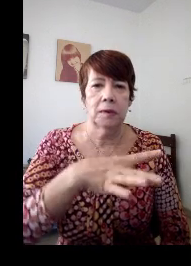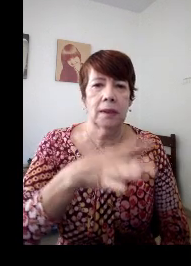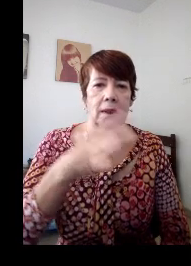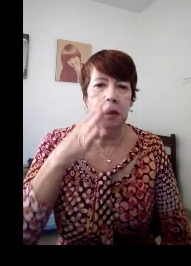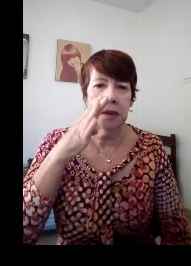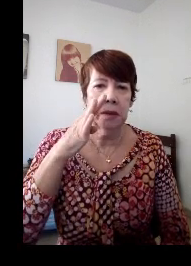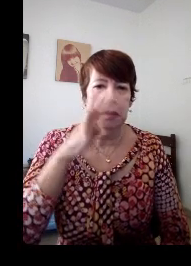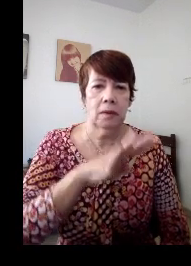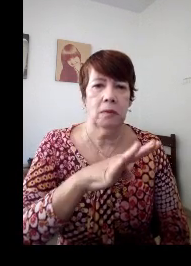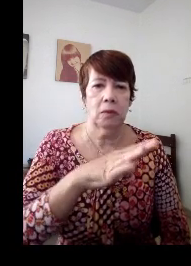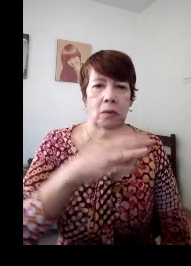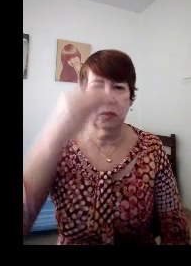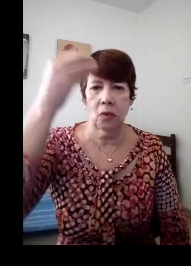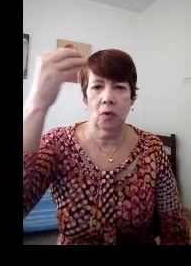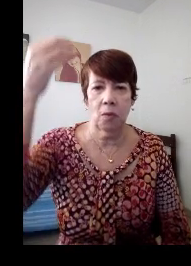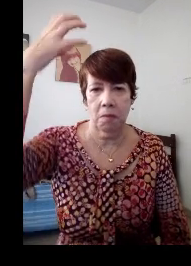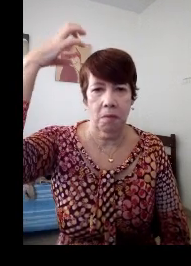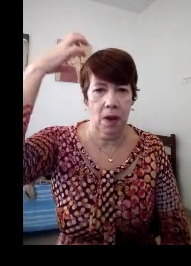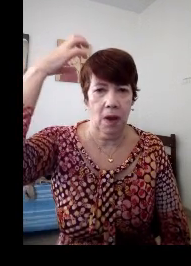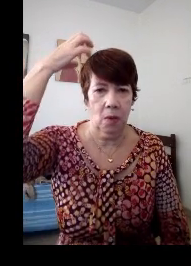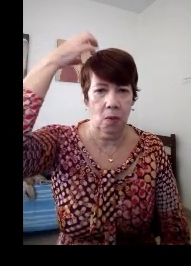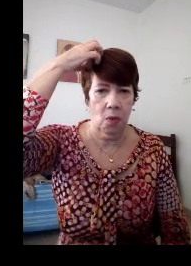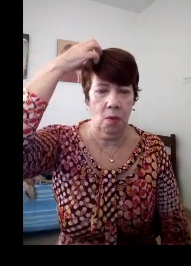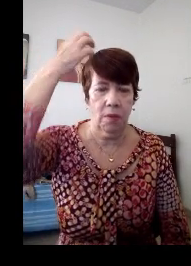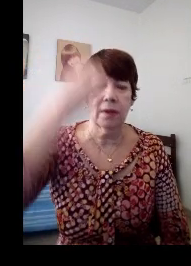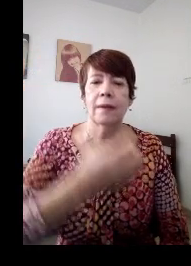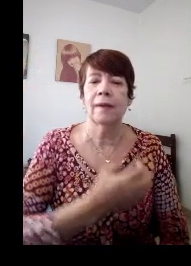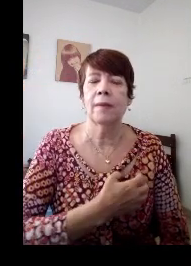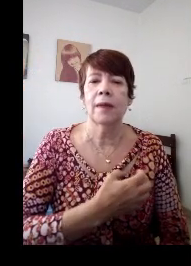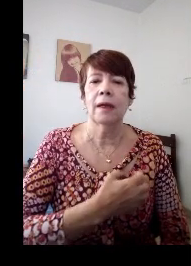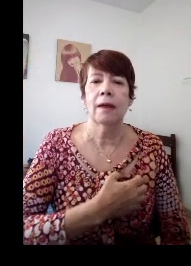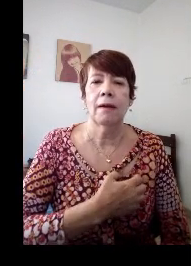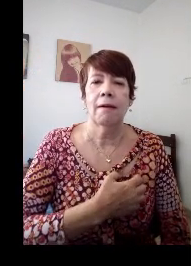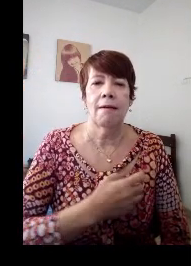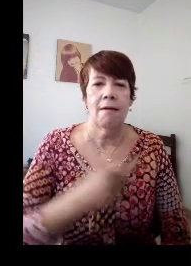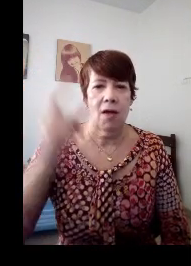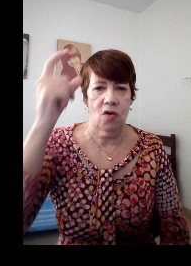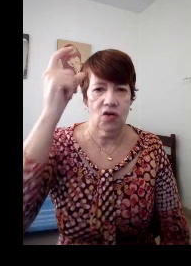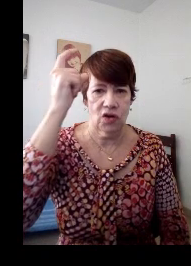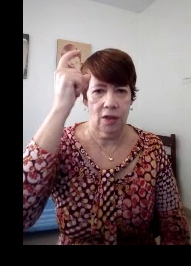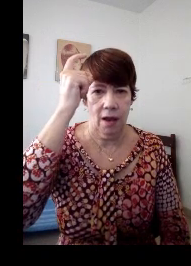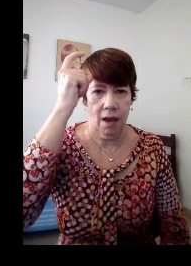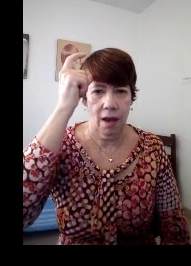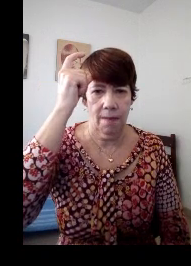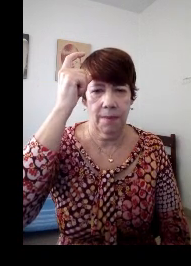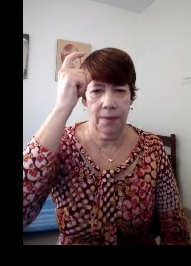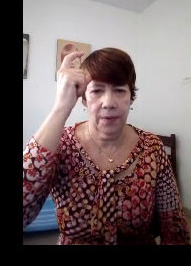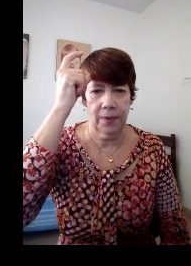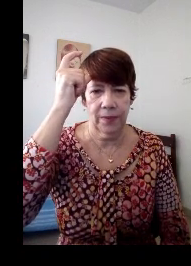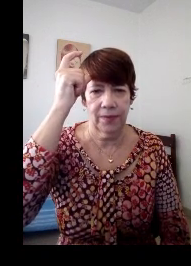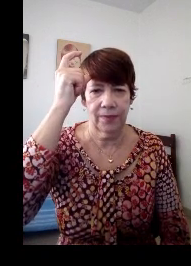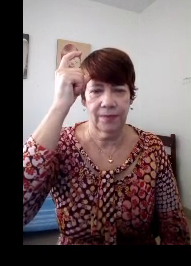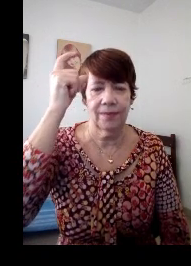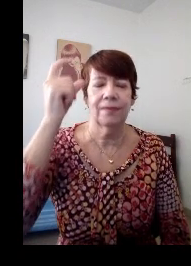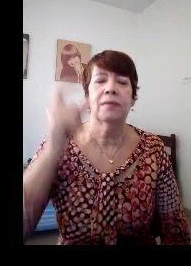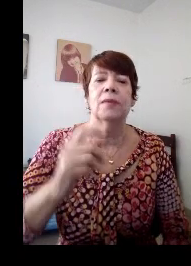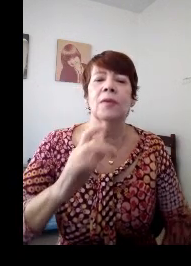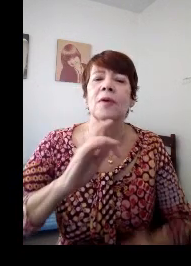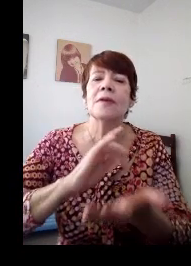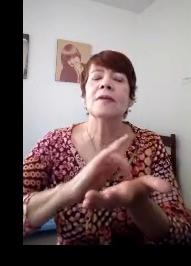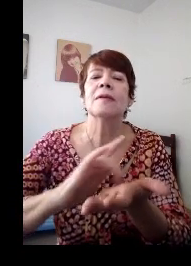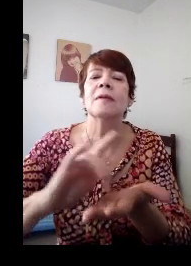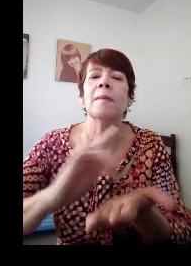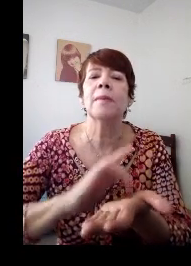acusando o Satanás. O inimigo é o outro, sempre é o outro, mas